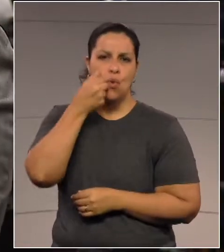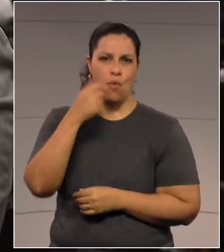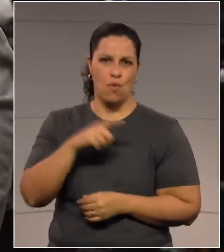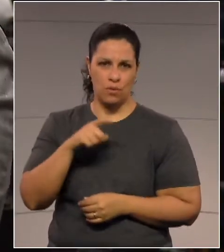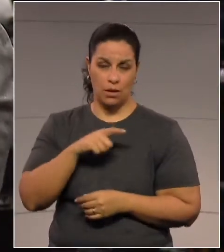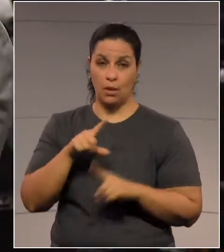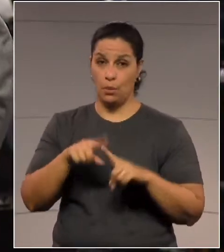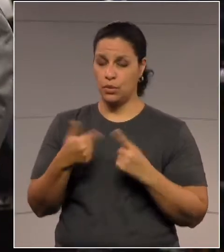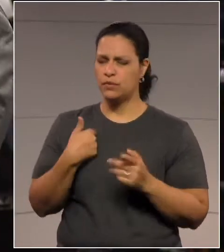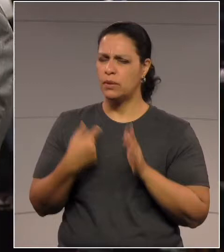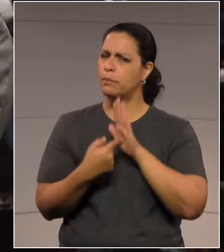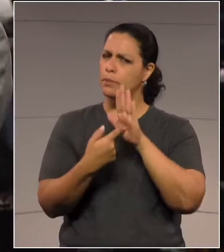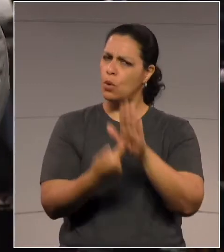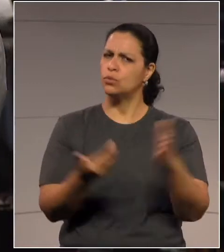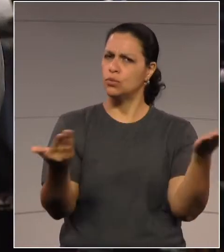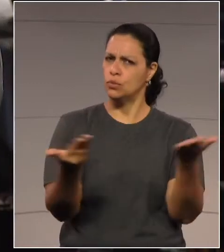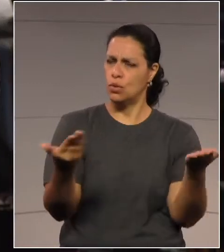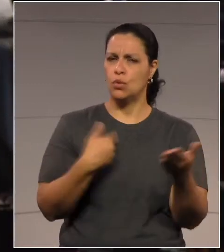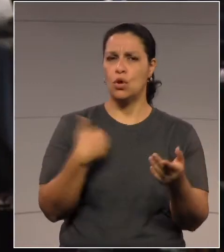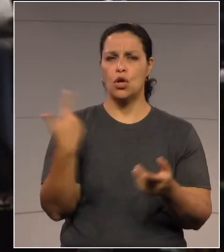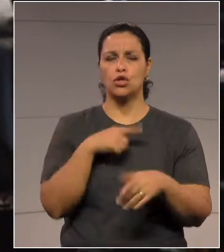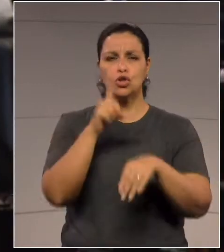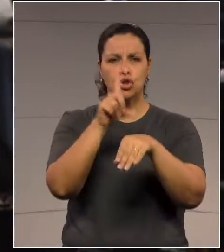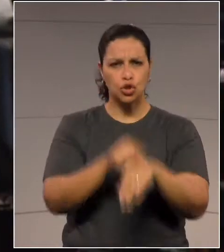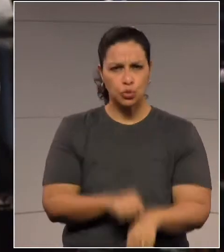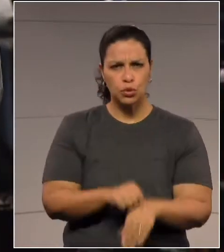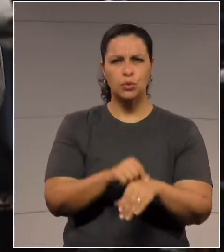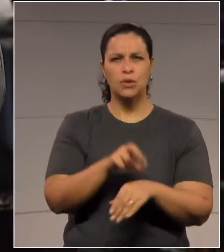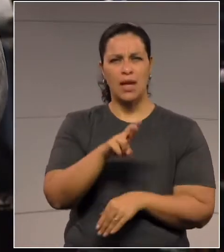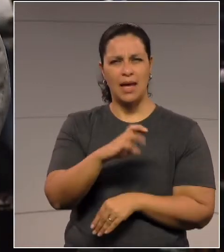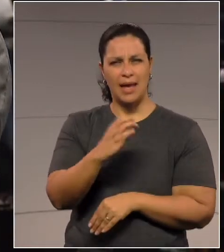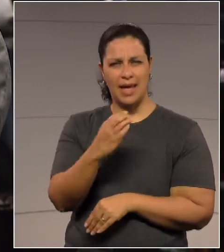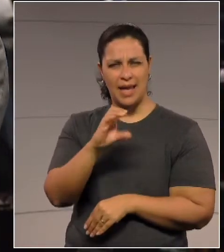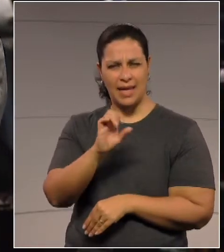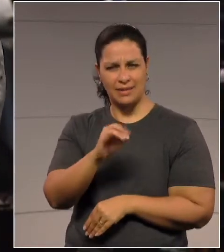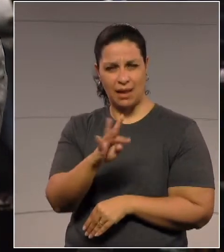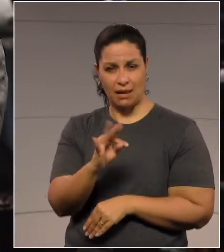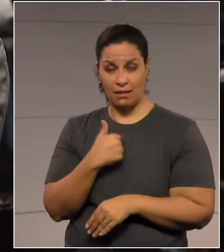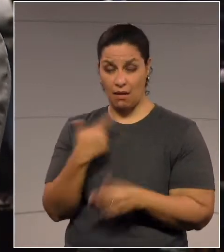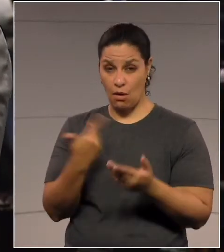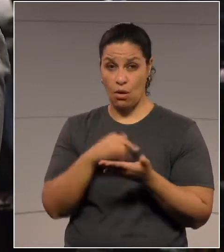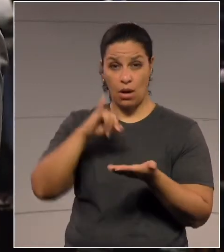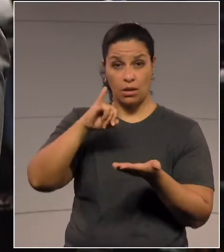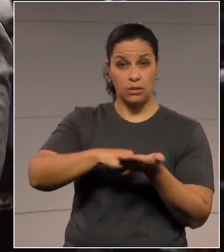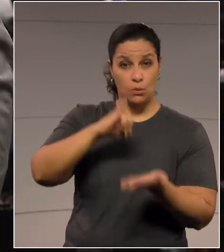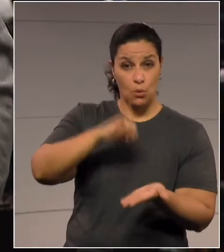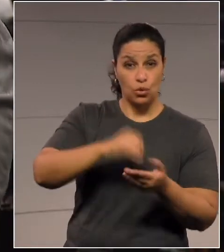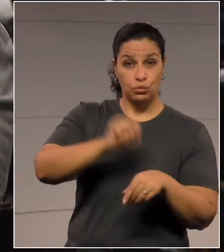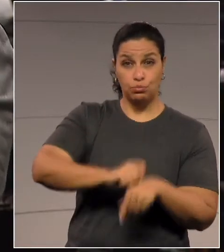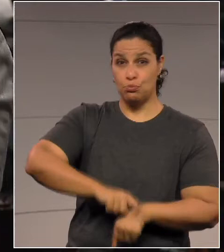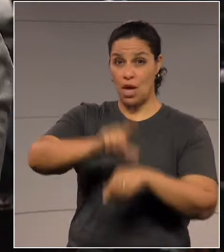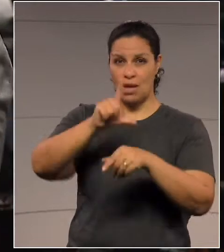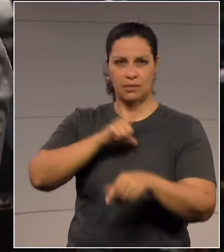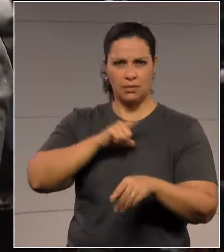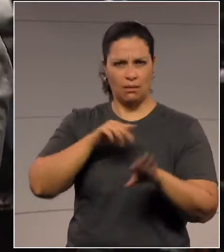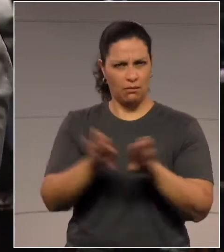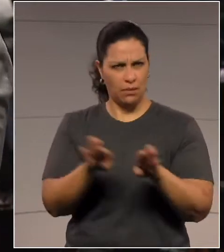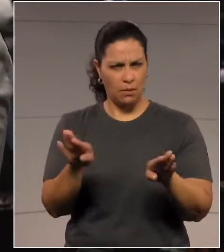sua apresentação, nós diminuímos a receita. Sobe a receita tributária, aumenta